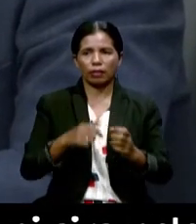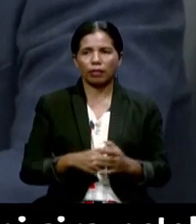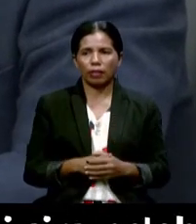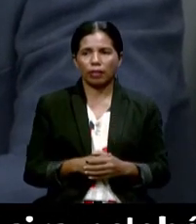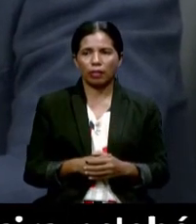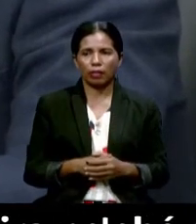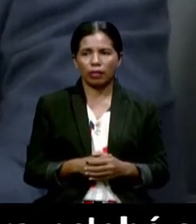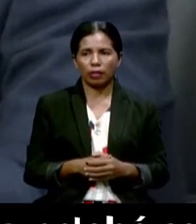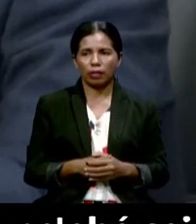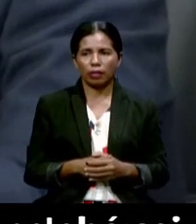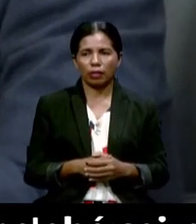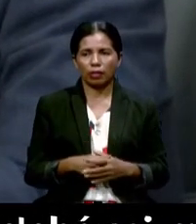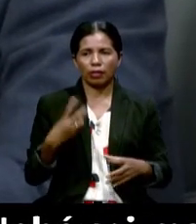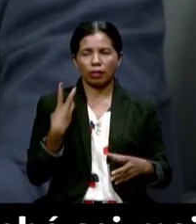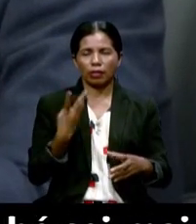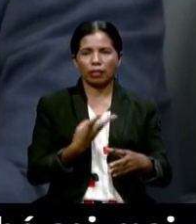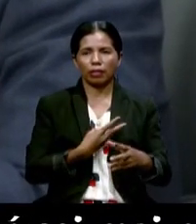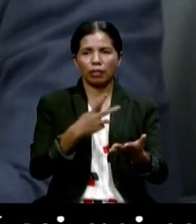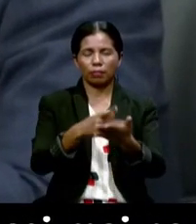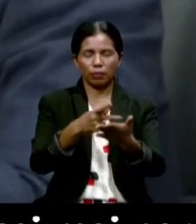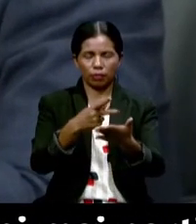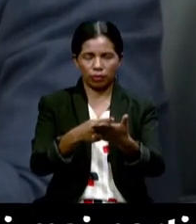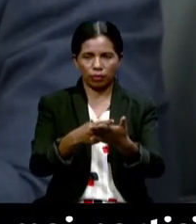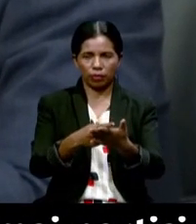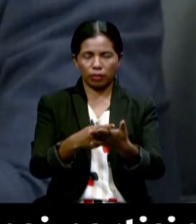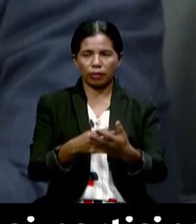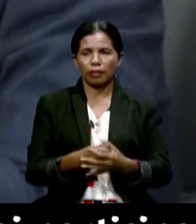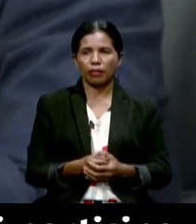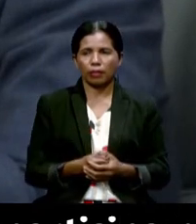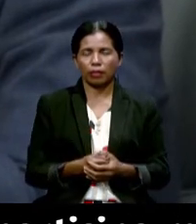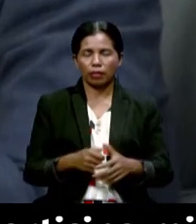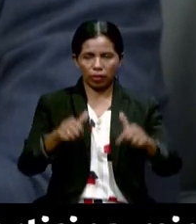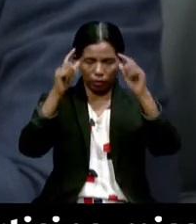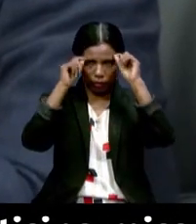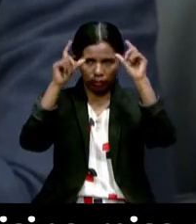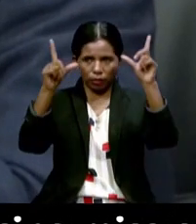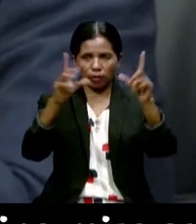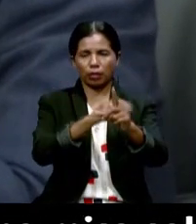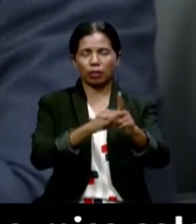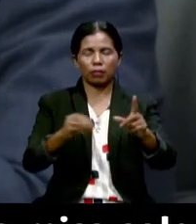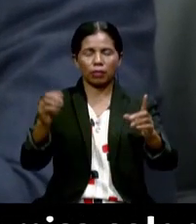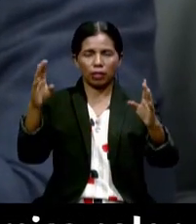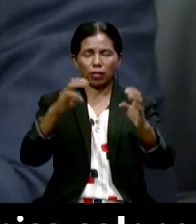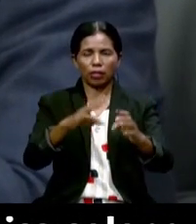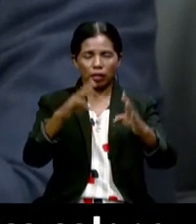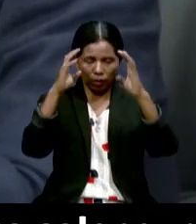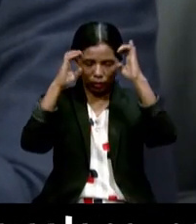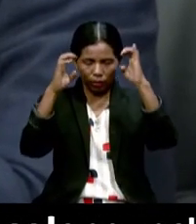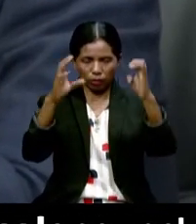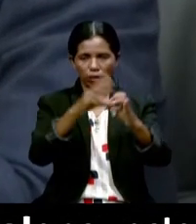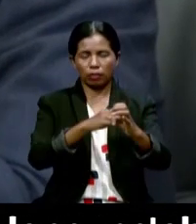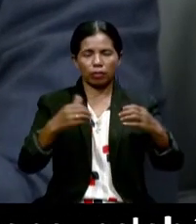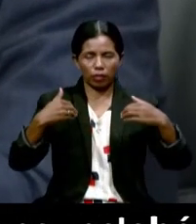E é nesse propósito que, em Timor-Leste, o setor da educação tem sido uma